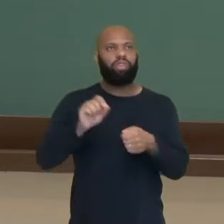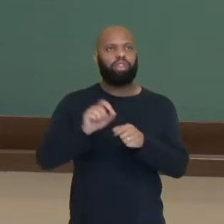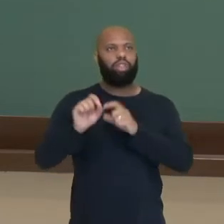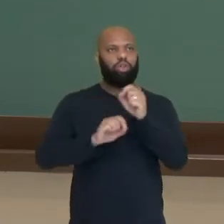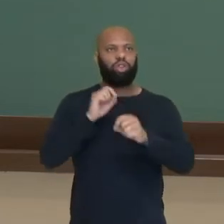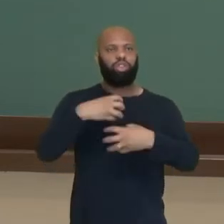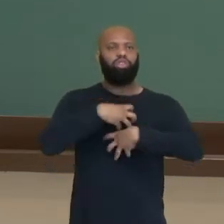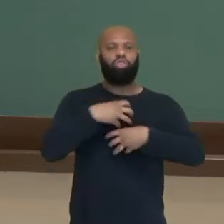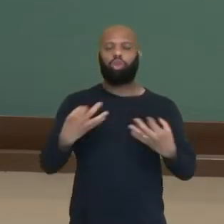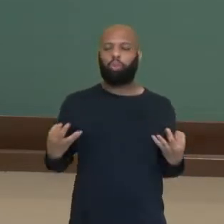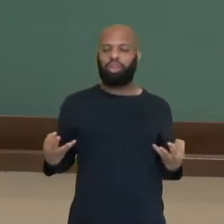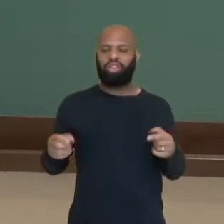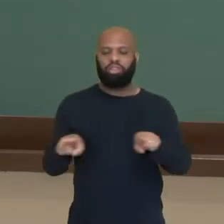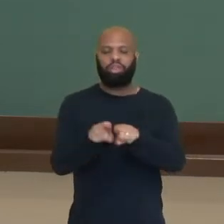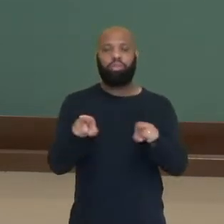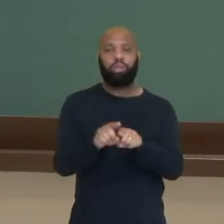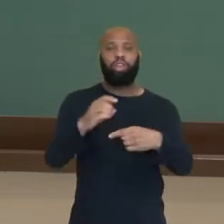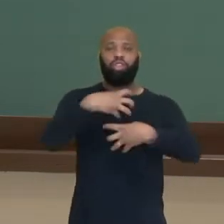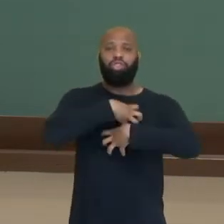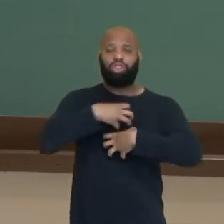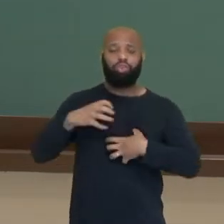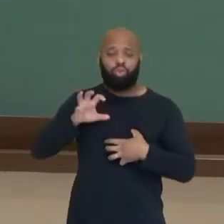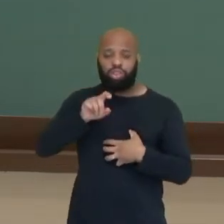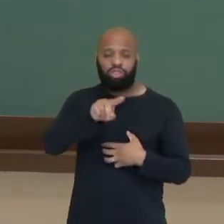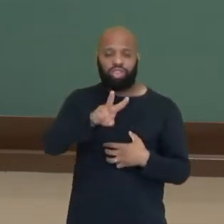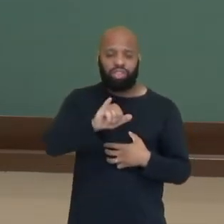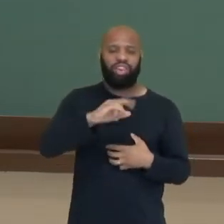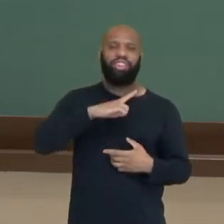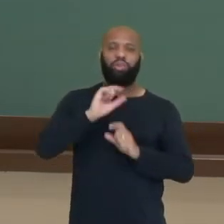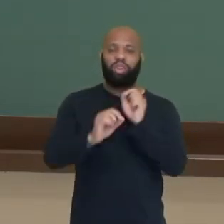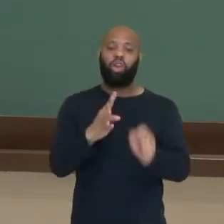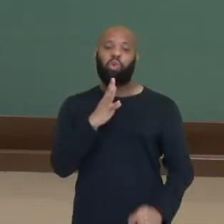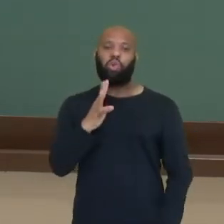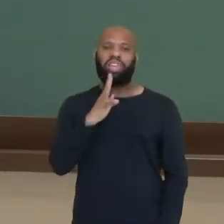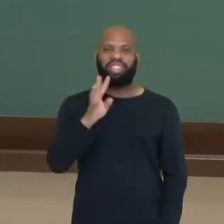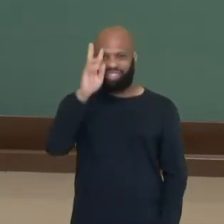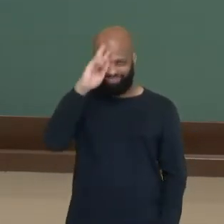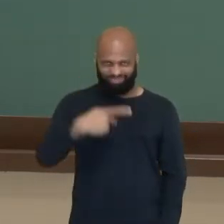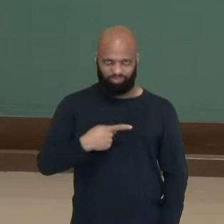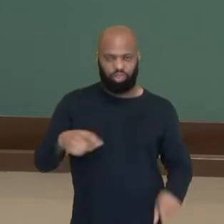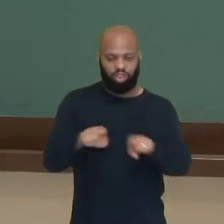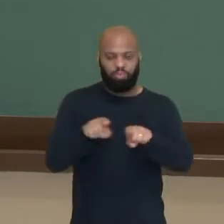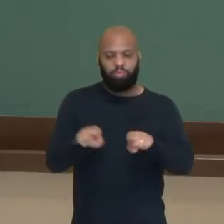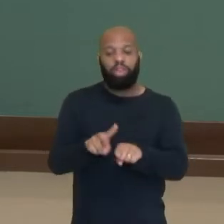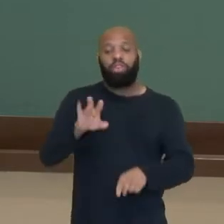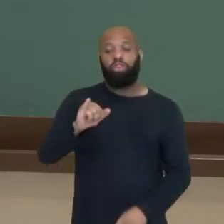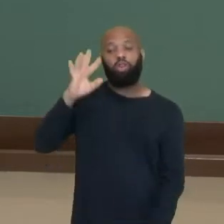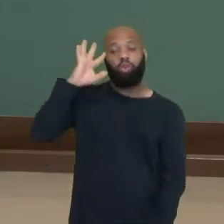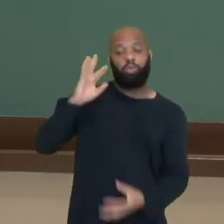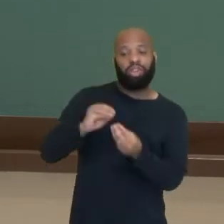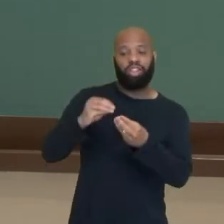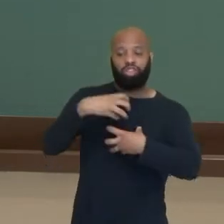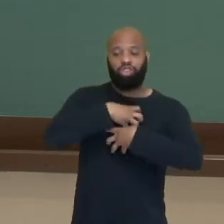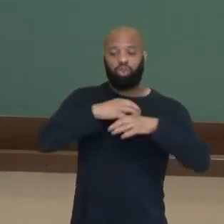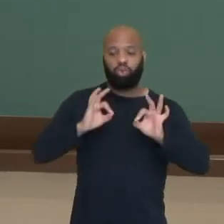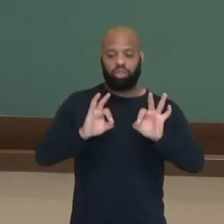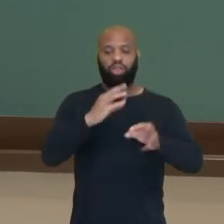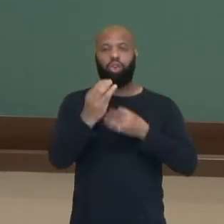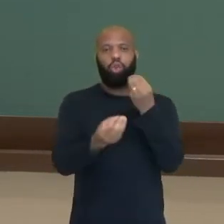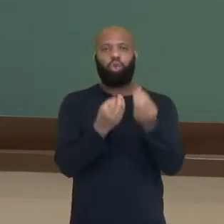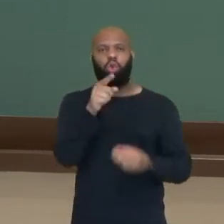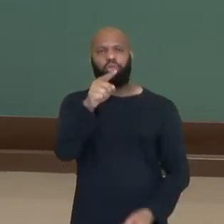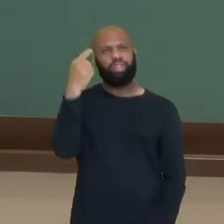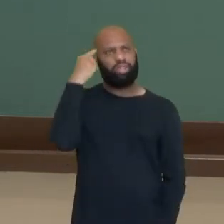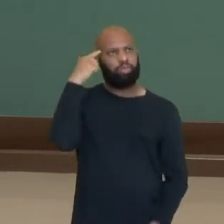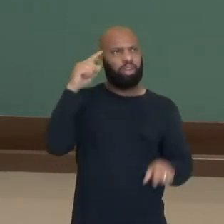mais meditativa e vocês acabam tendo um autoconhecimento, né? Vocês acabam entendendo melhor como vocês